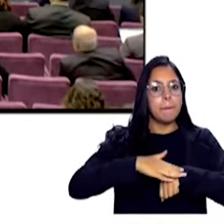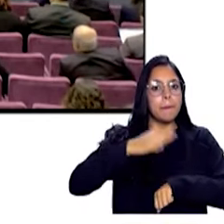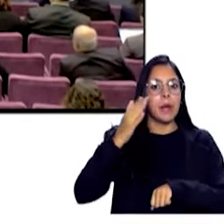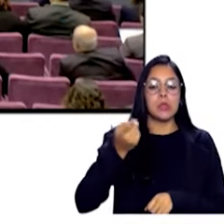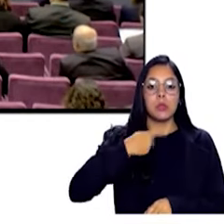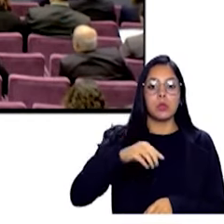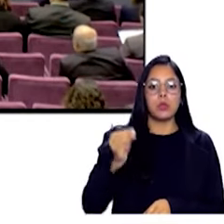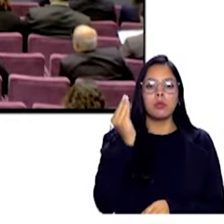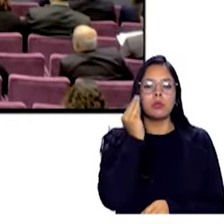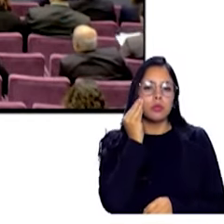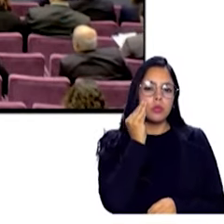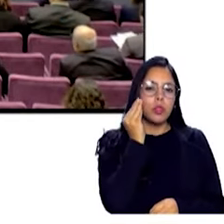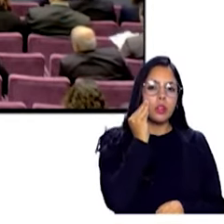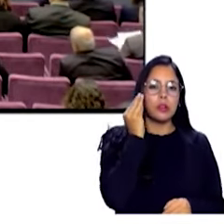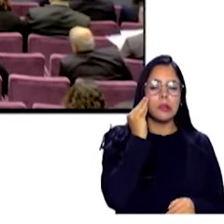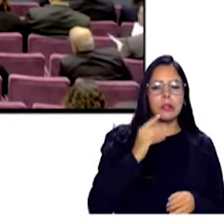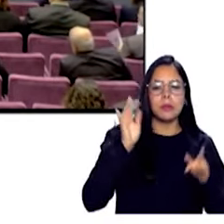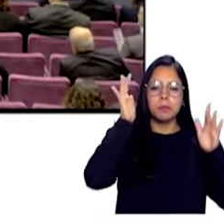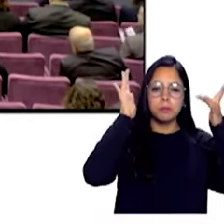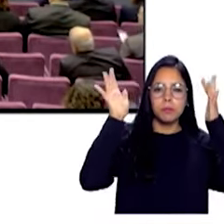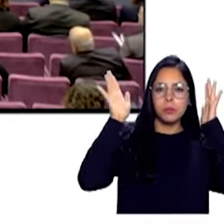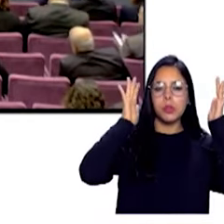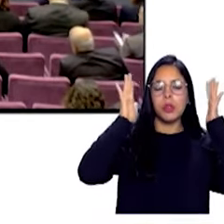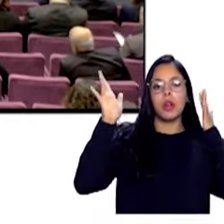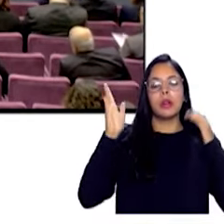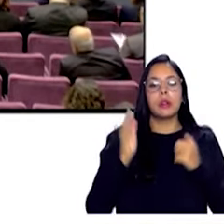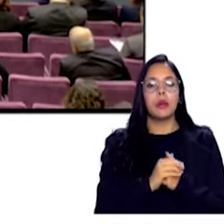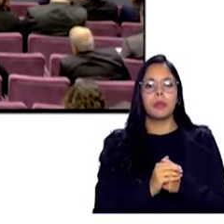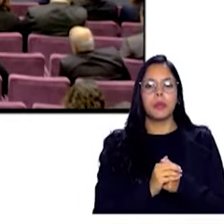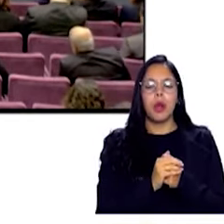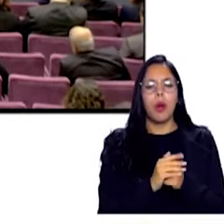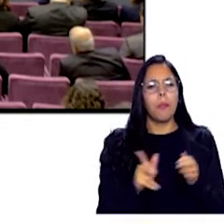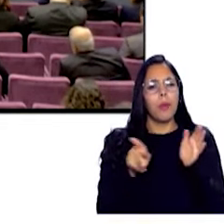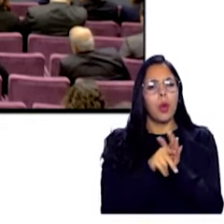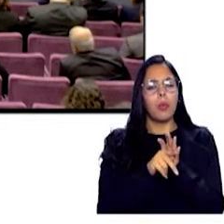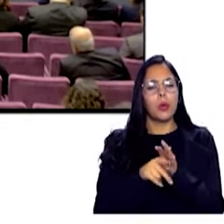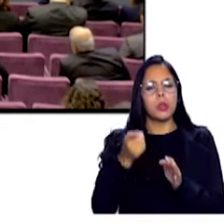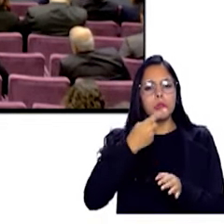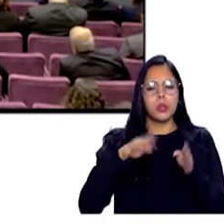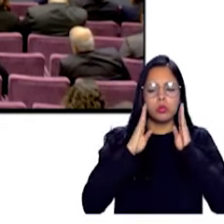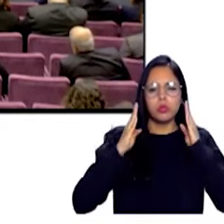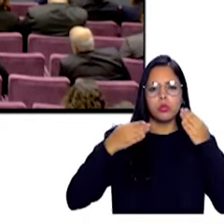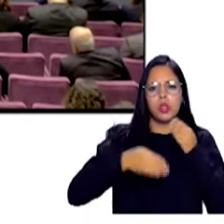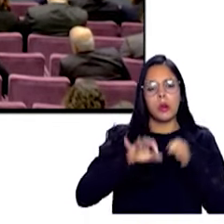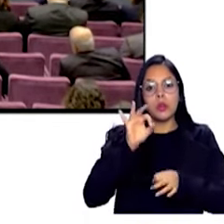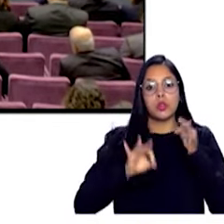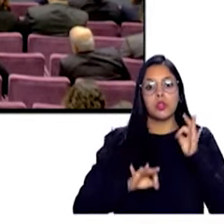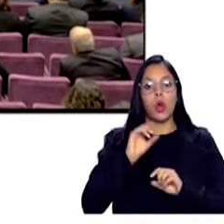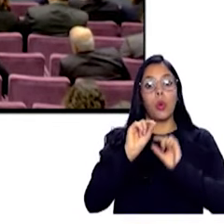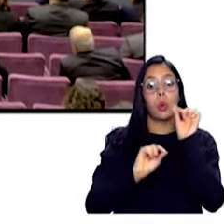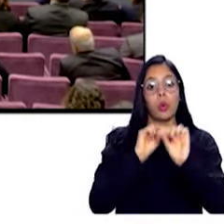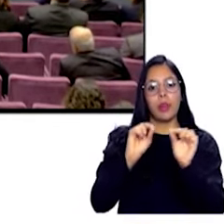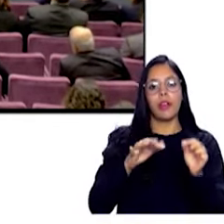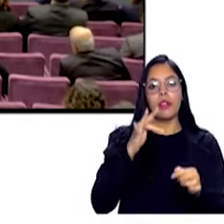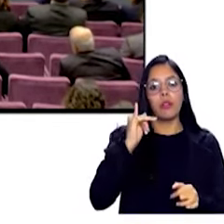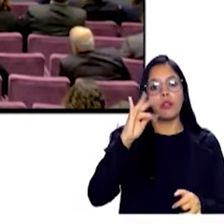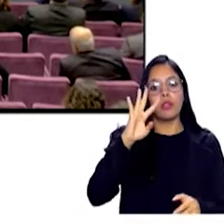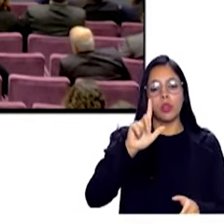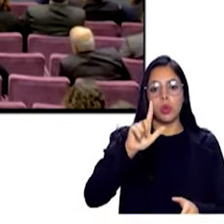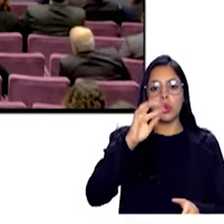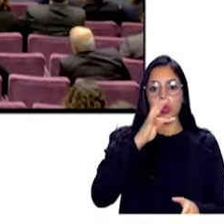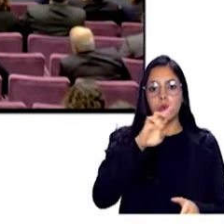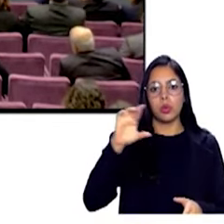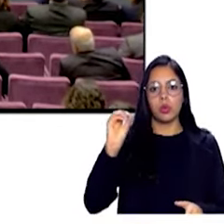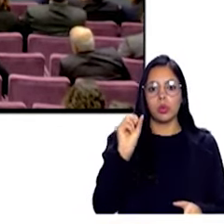concepção refletir para olhar o nosso Sista de justiça que são os filtros isso é muito importante esse debate esse encontro de